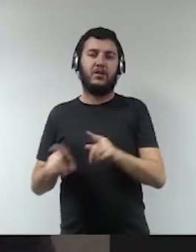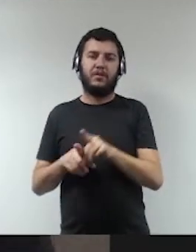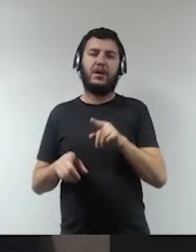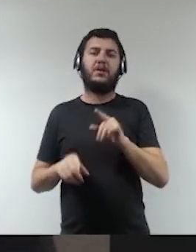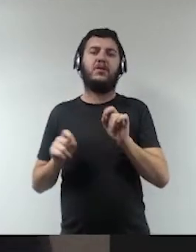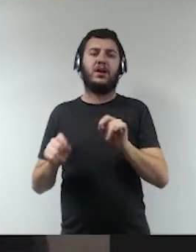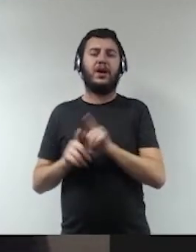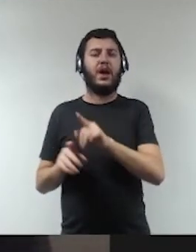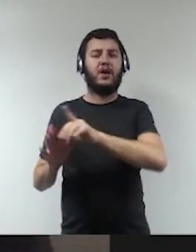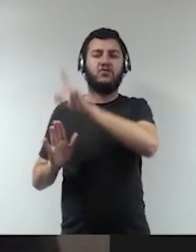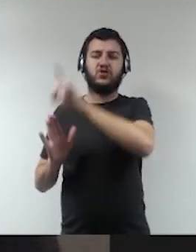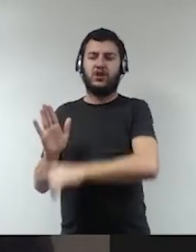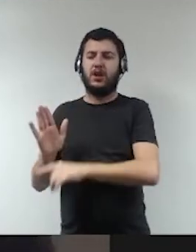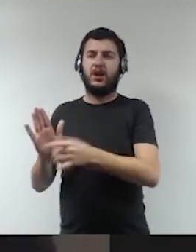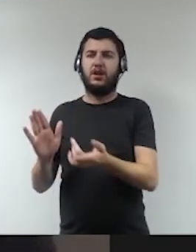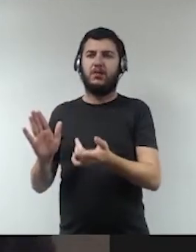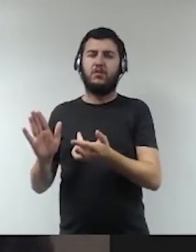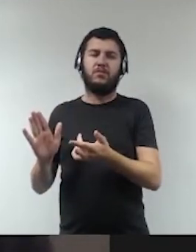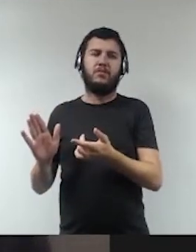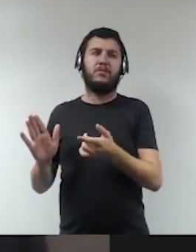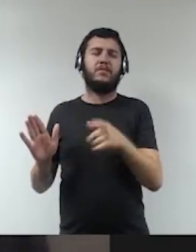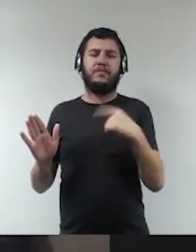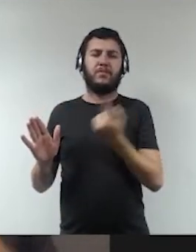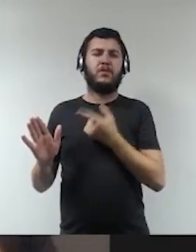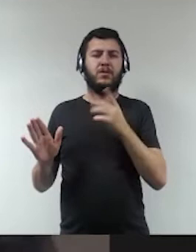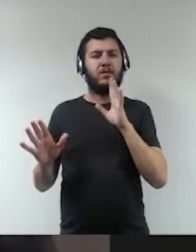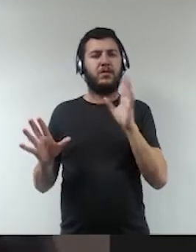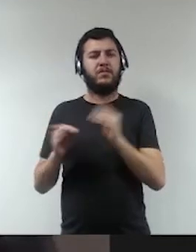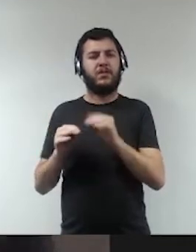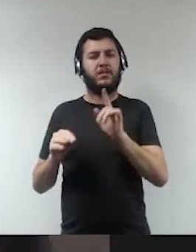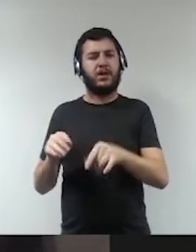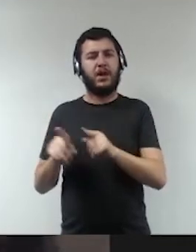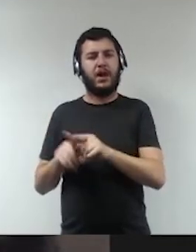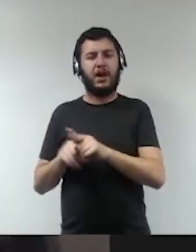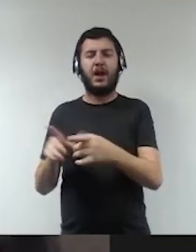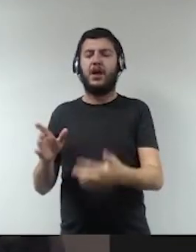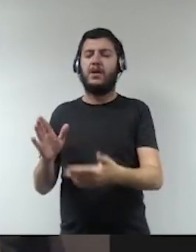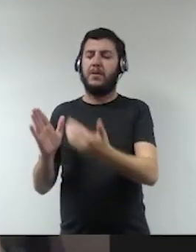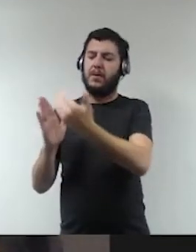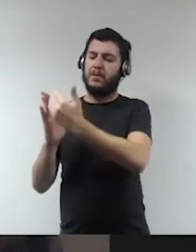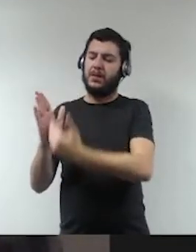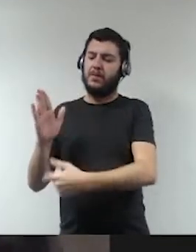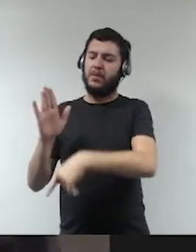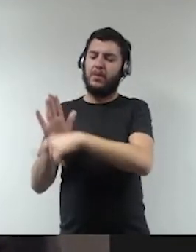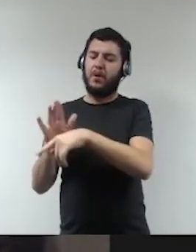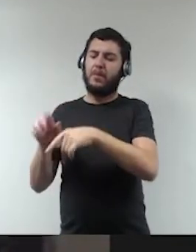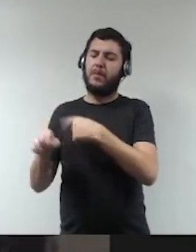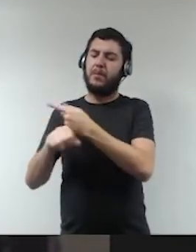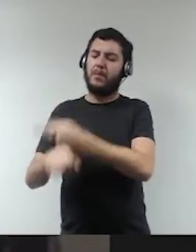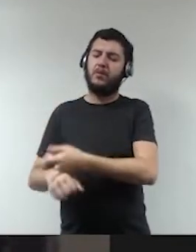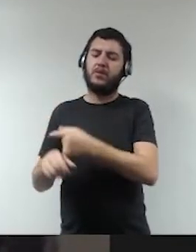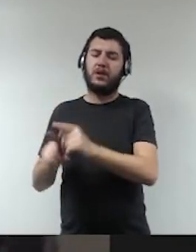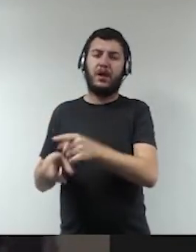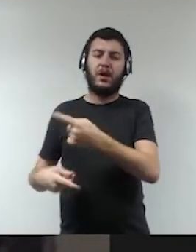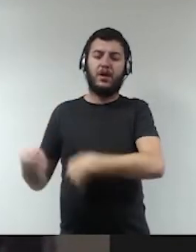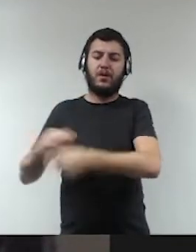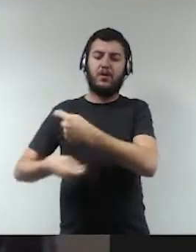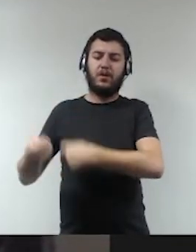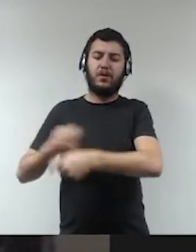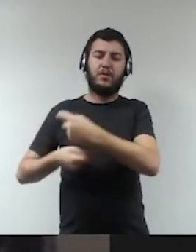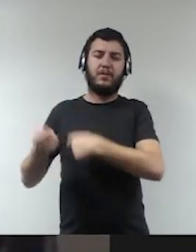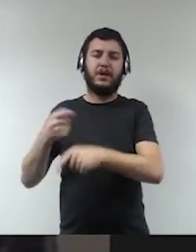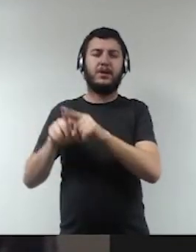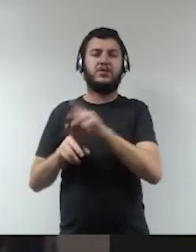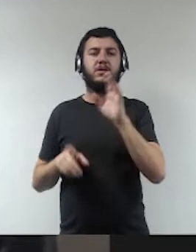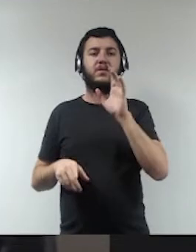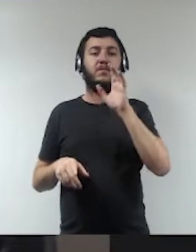conciliar o direito, muitas vezes, na maioria das vezes, com princípios da ciência econômica na busca de uma eficiência. E, de certo